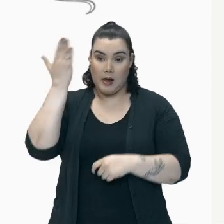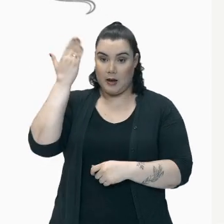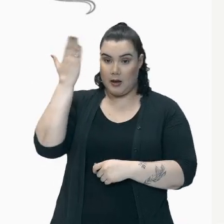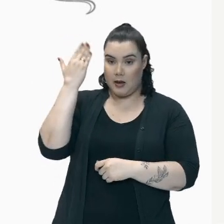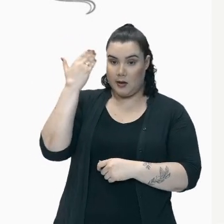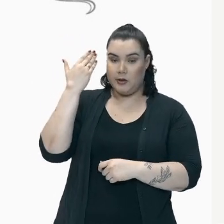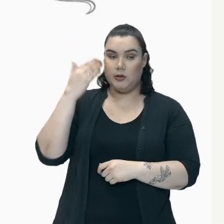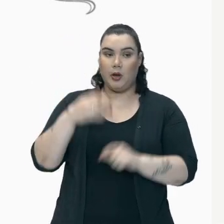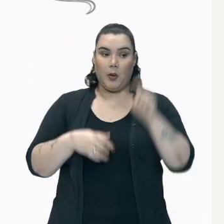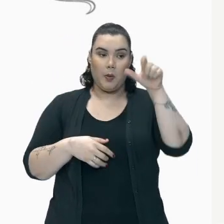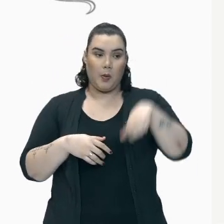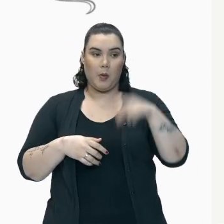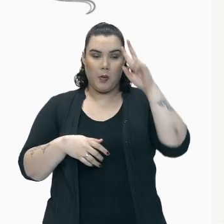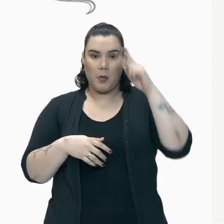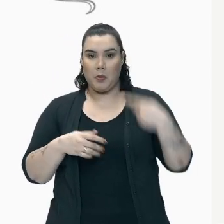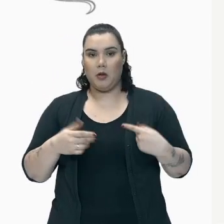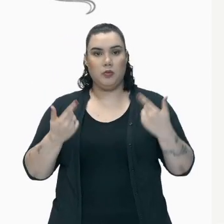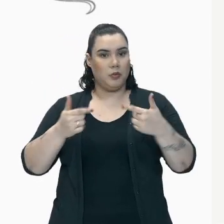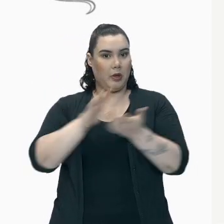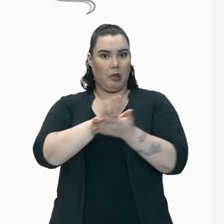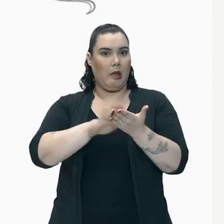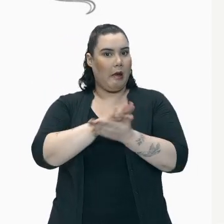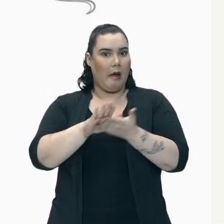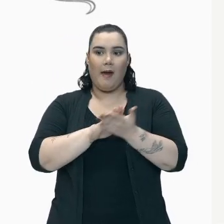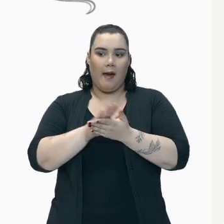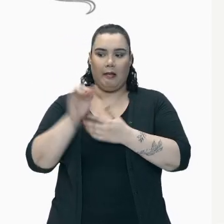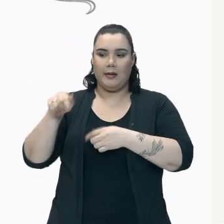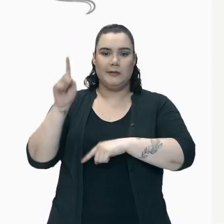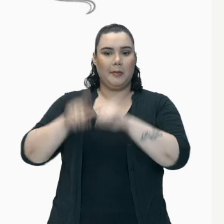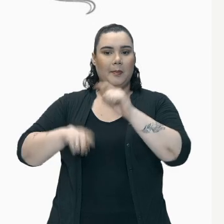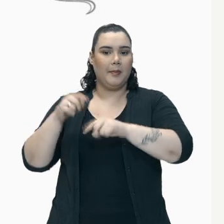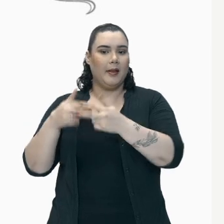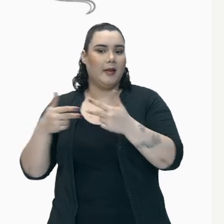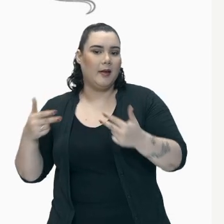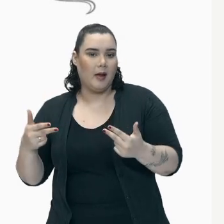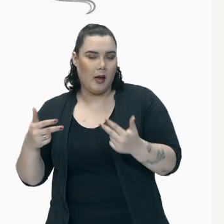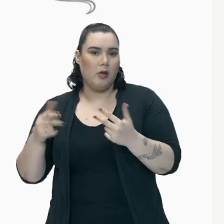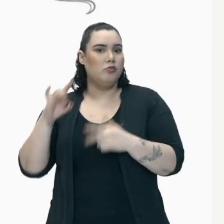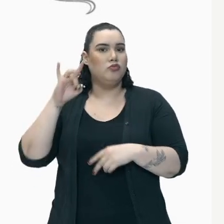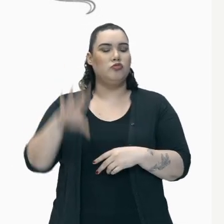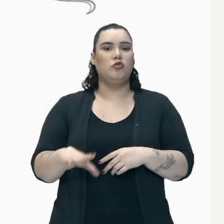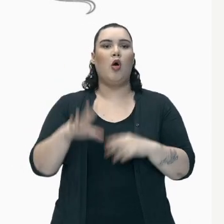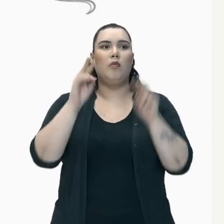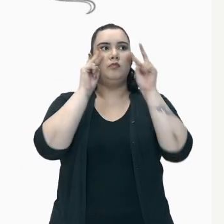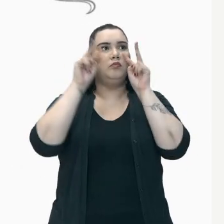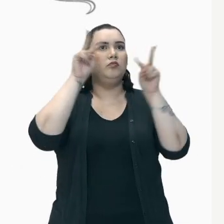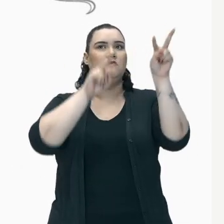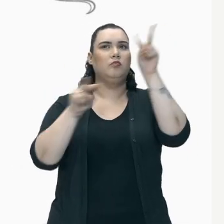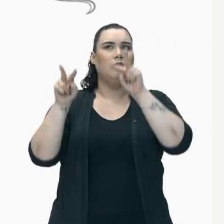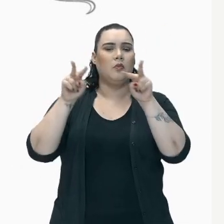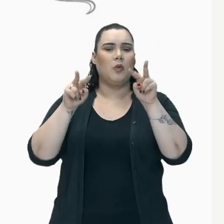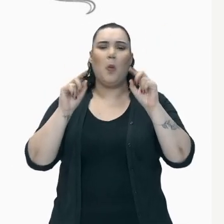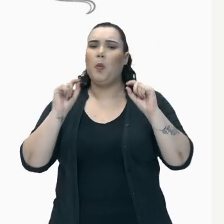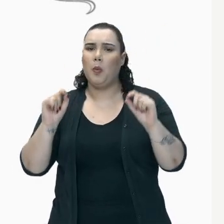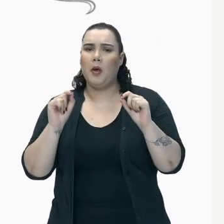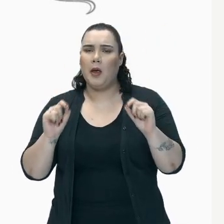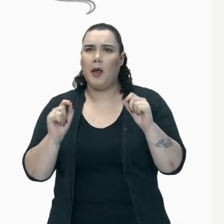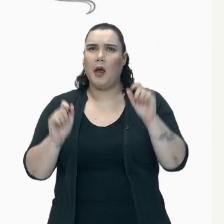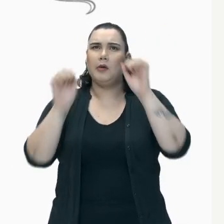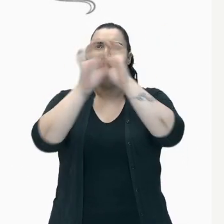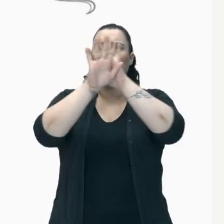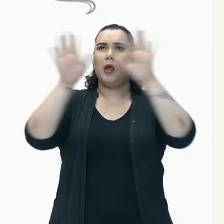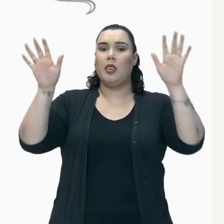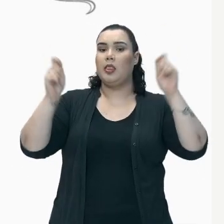homem observava sem nenhum tipo de aparelho, né? Como a gente diz, a olho nu. E observava quem? Aqueles astros que